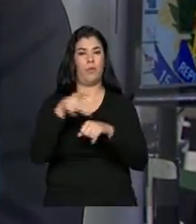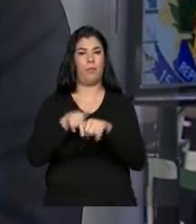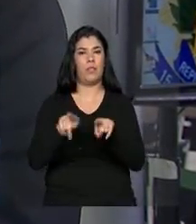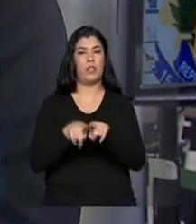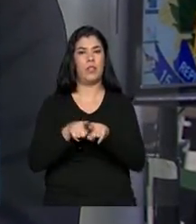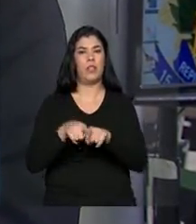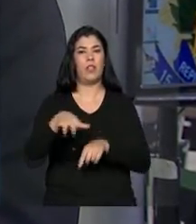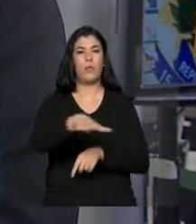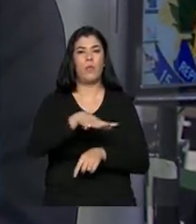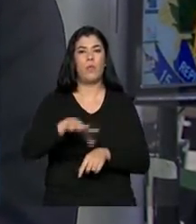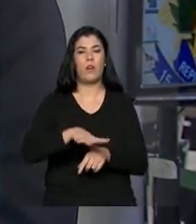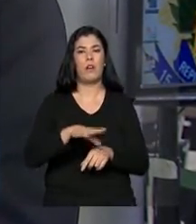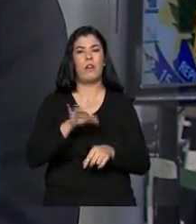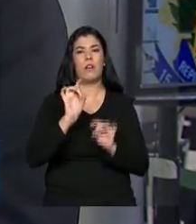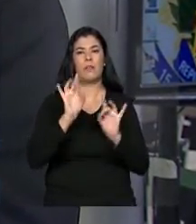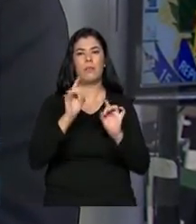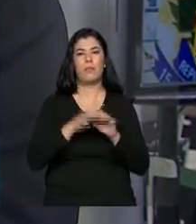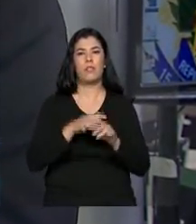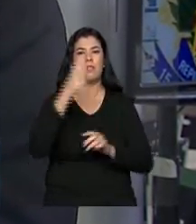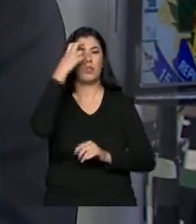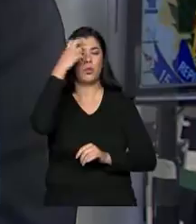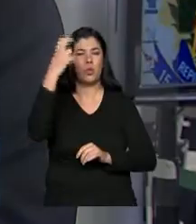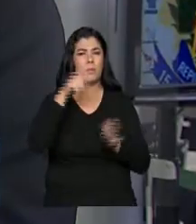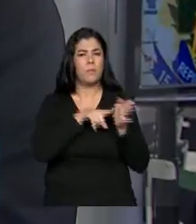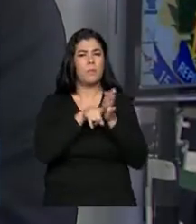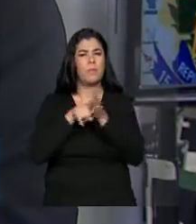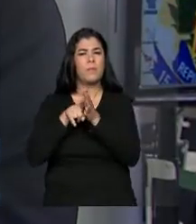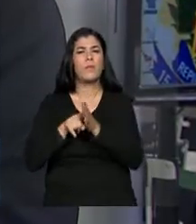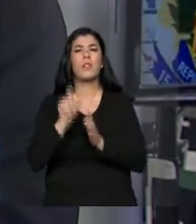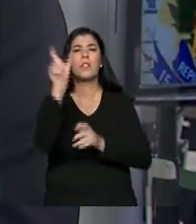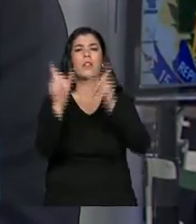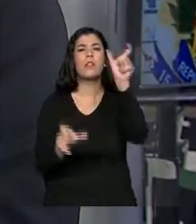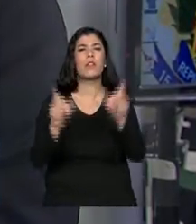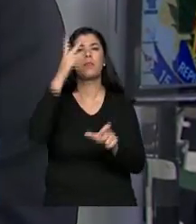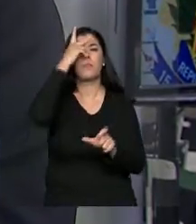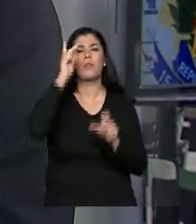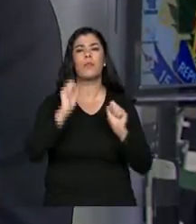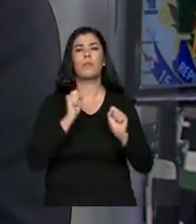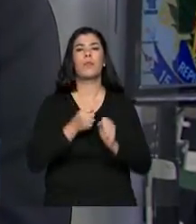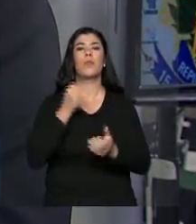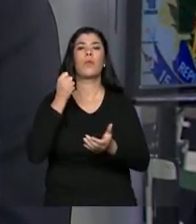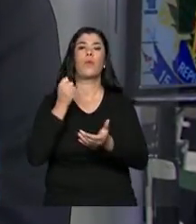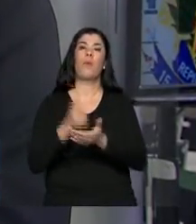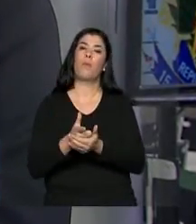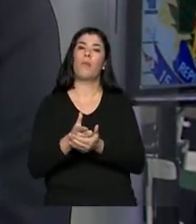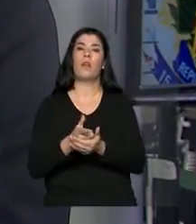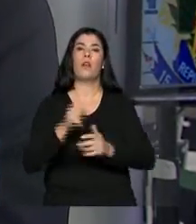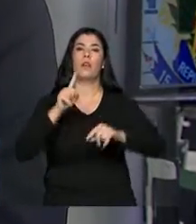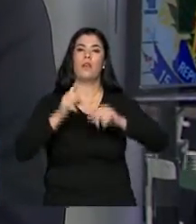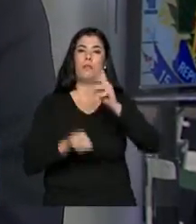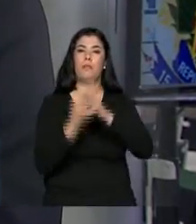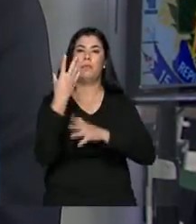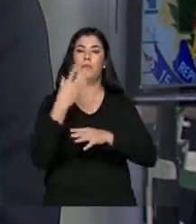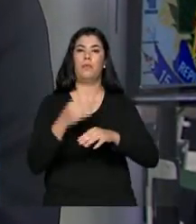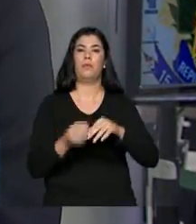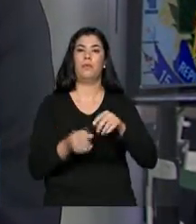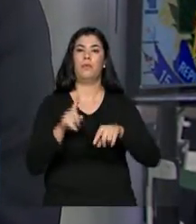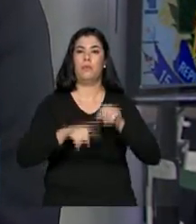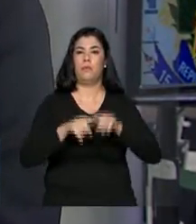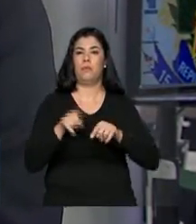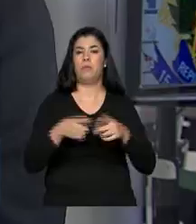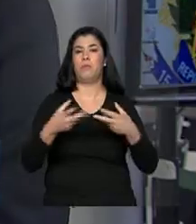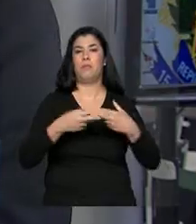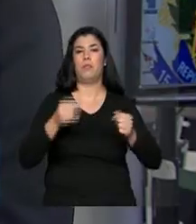inteligência da agência, que verifica os potenciais compradores para os produtos daqueles produtores brasileiros. E também a questão de